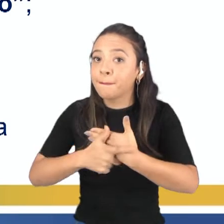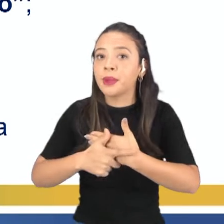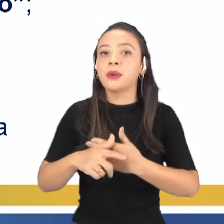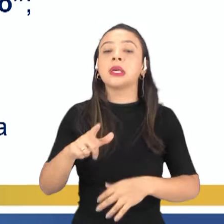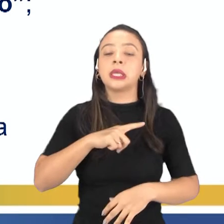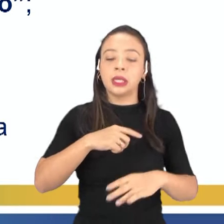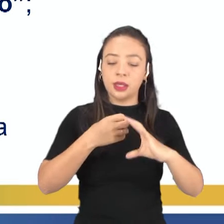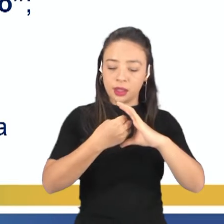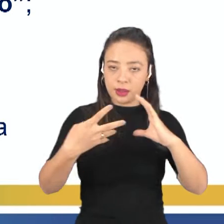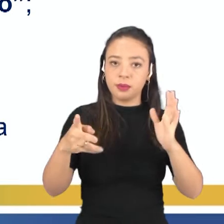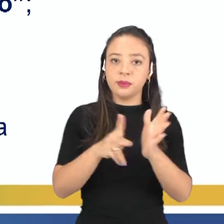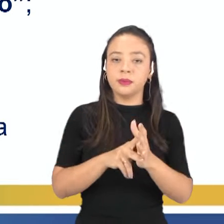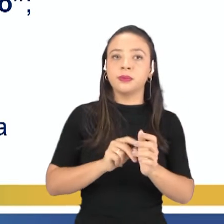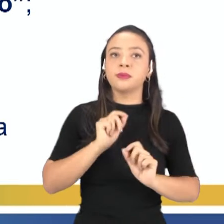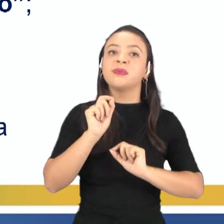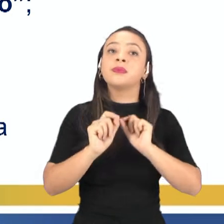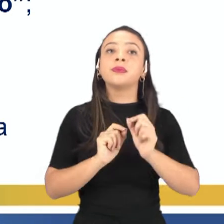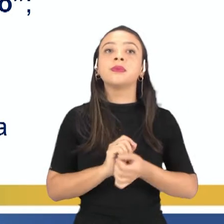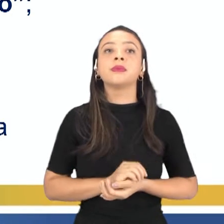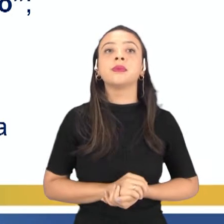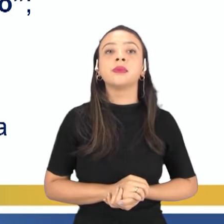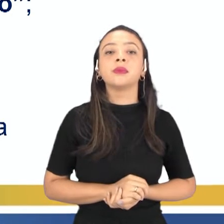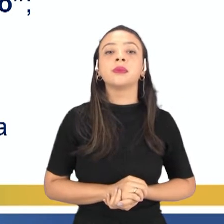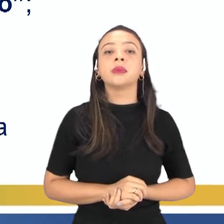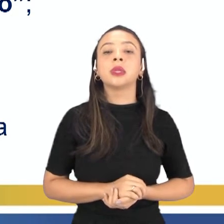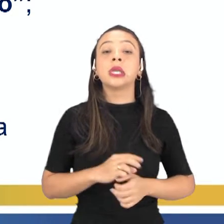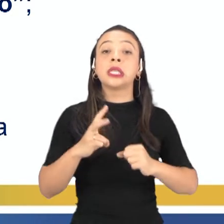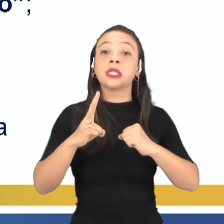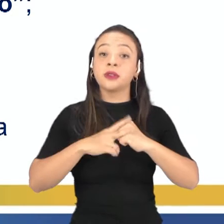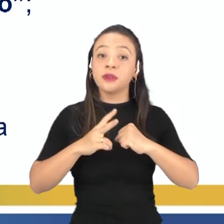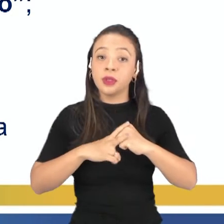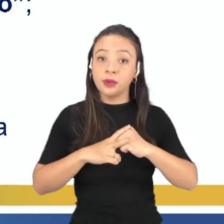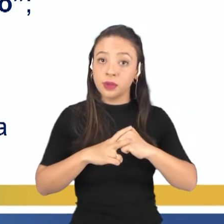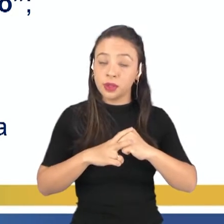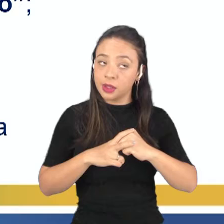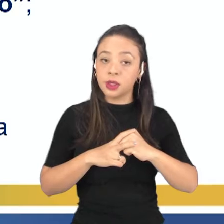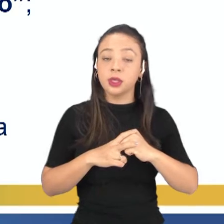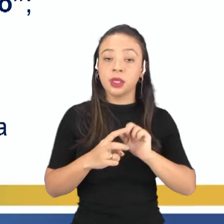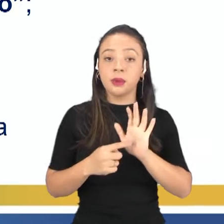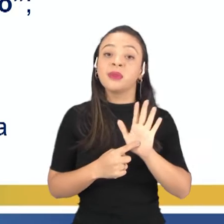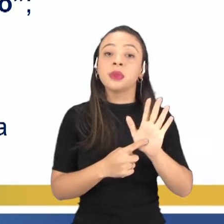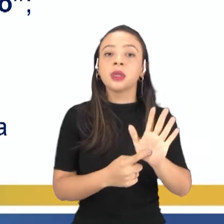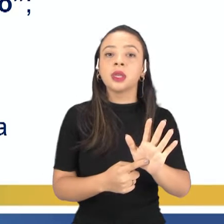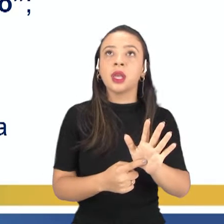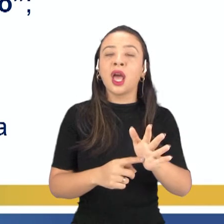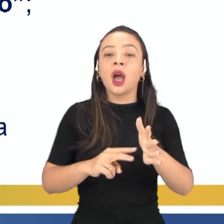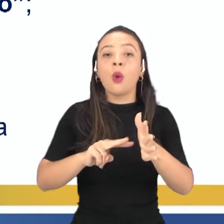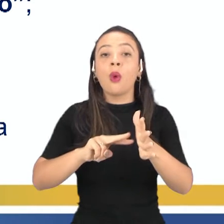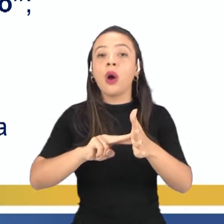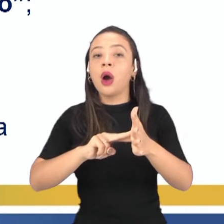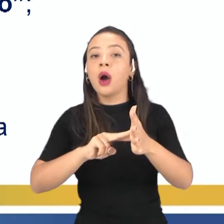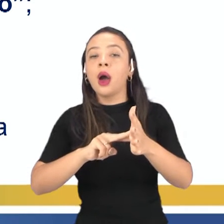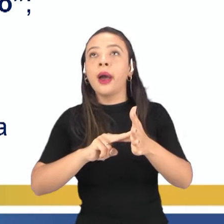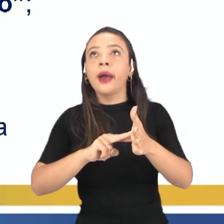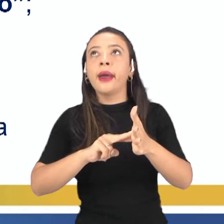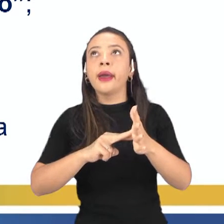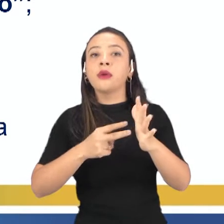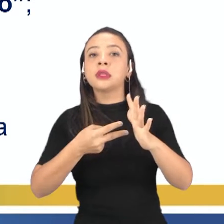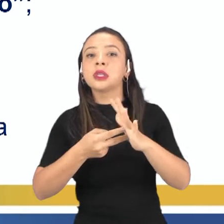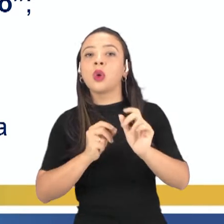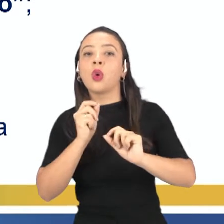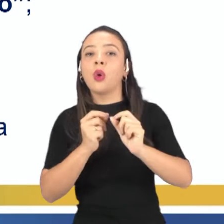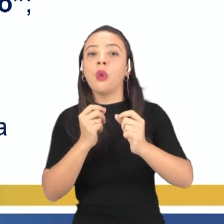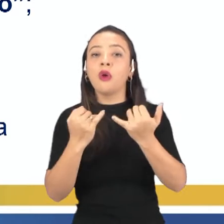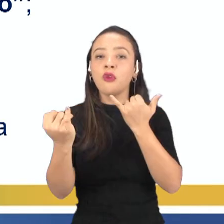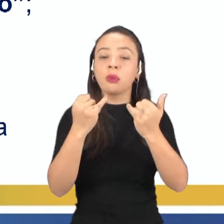seguintes características comuns. Então, esses verbos modais, né, pessoal, eles dão aquele sentido a mais na frase. Eles vão sempre expressar uma